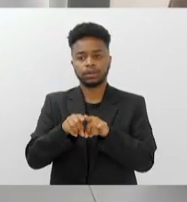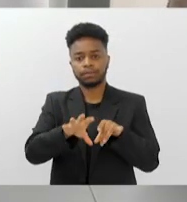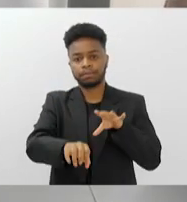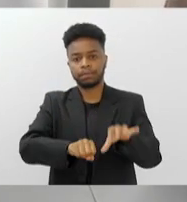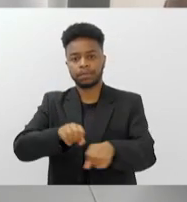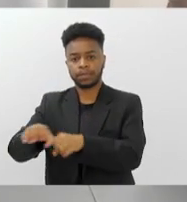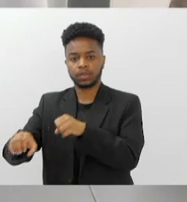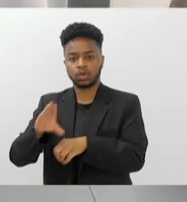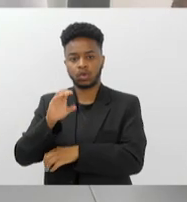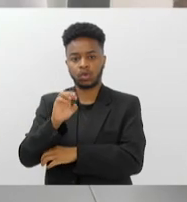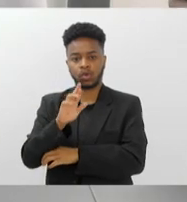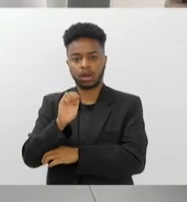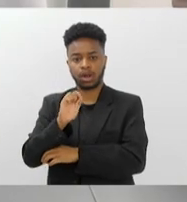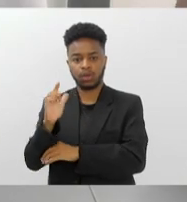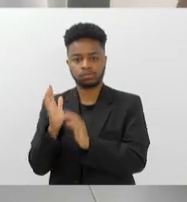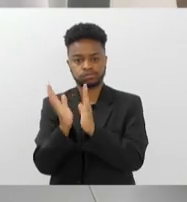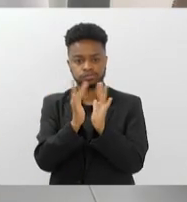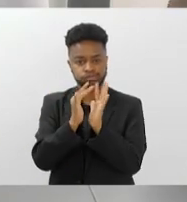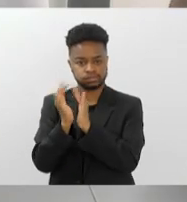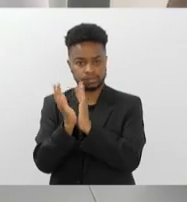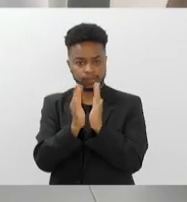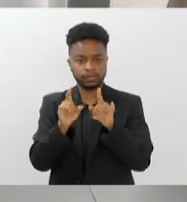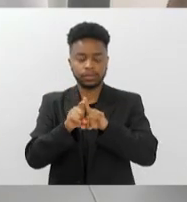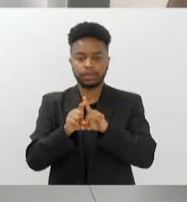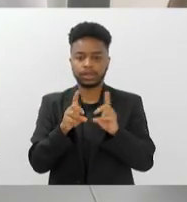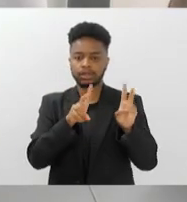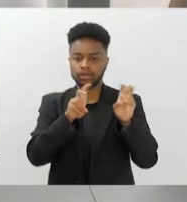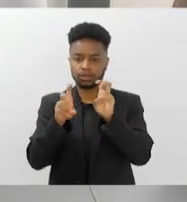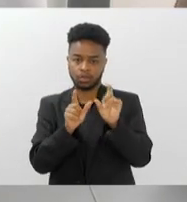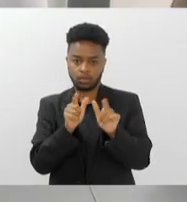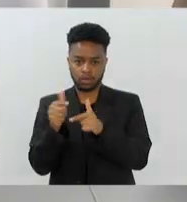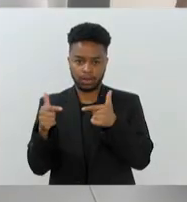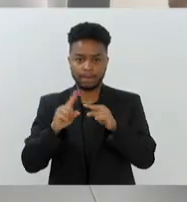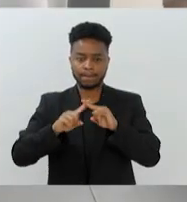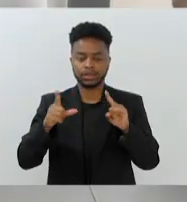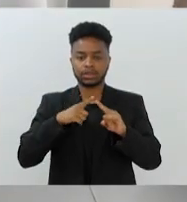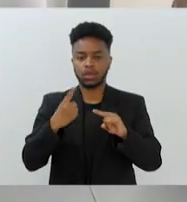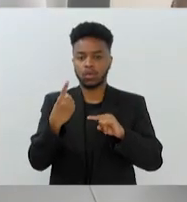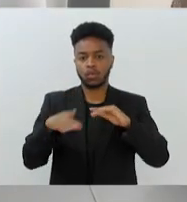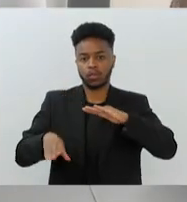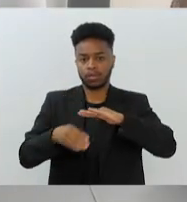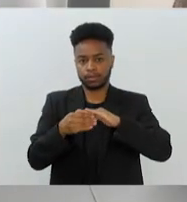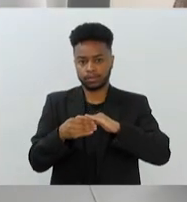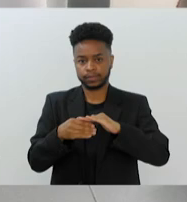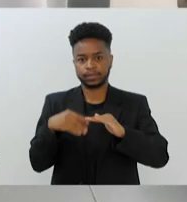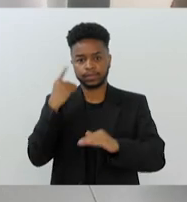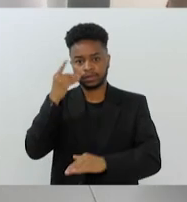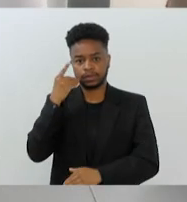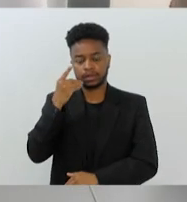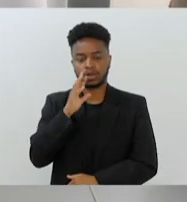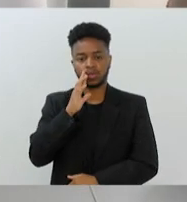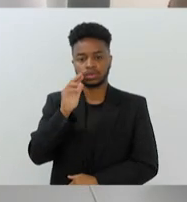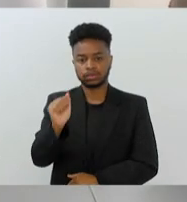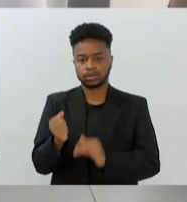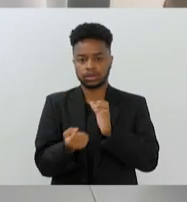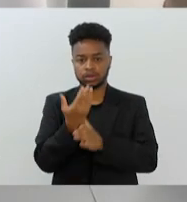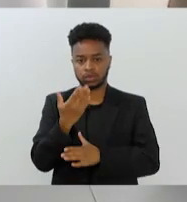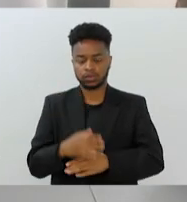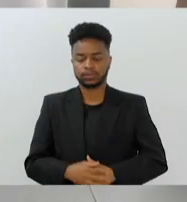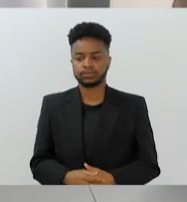outras providências. O projeto tem somente uma emenda, que foi do deputado Rodrigo Amorim,